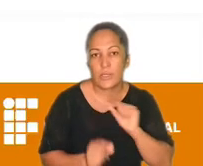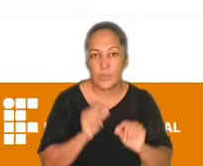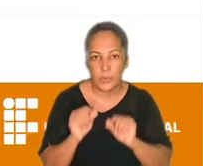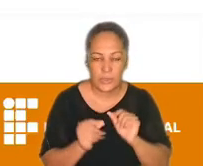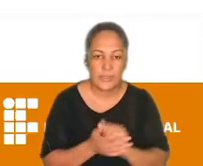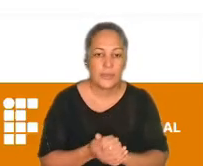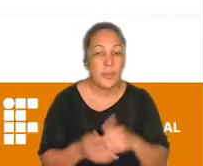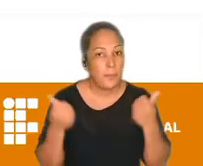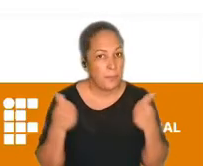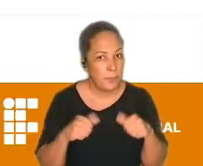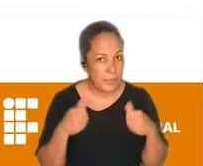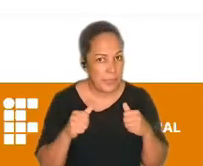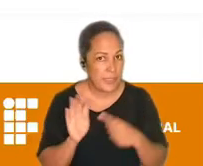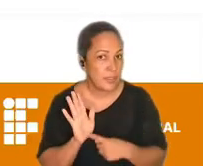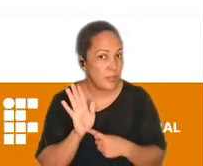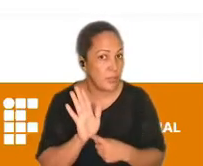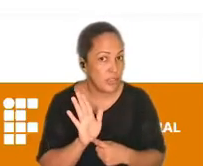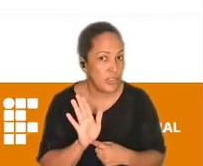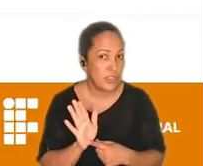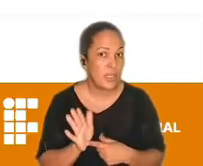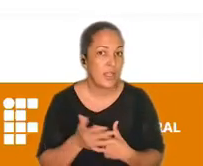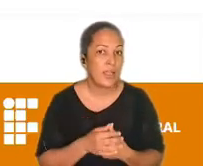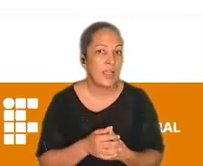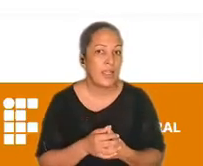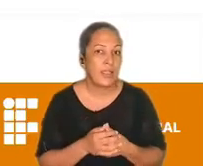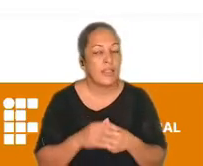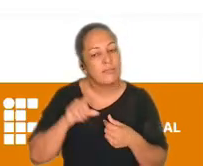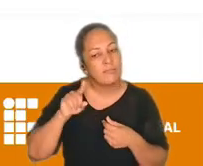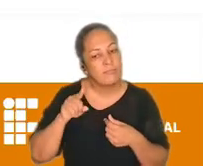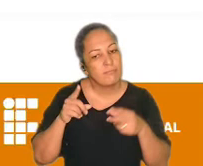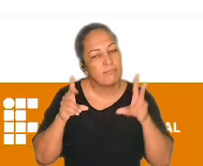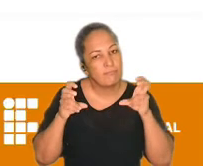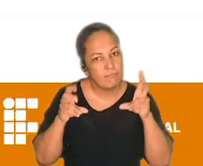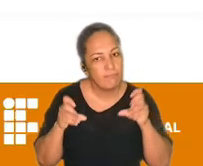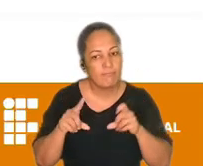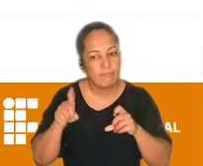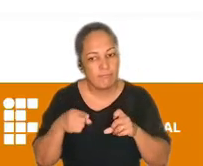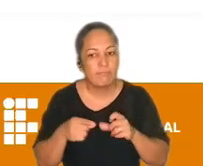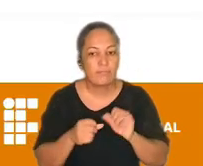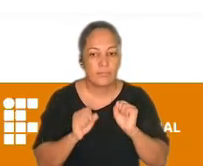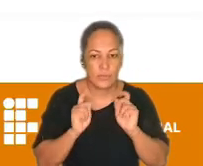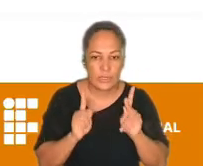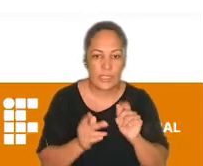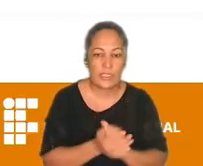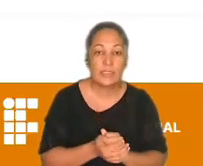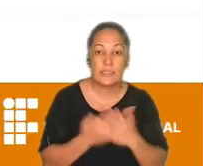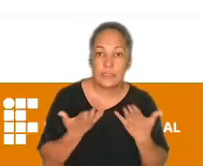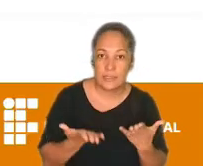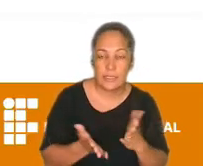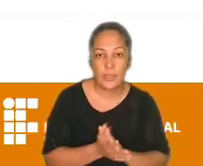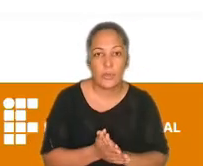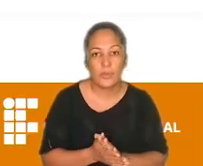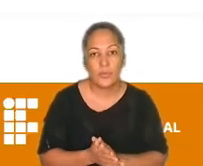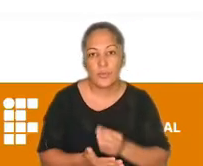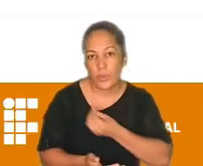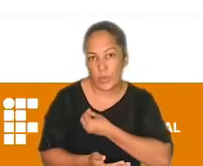precisam demonstrar um valor com casas decimais, ok? Então, número